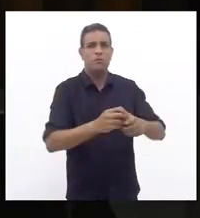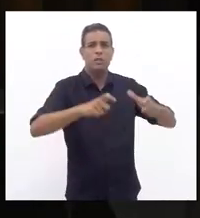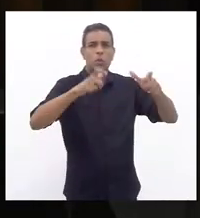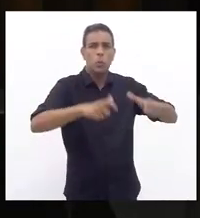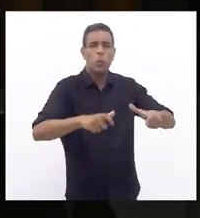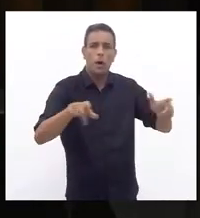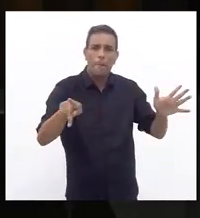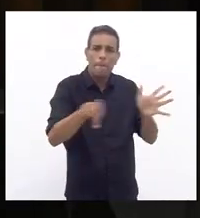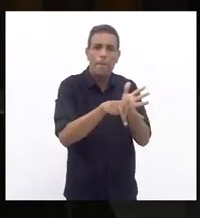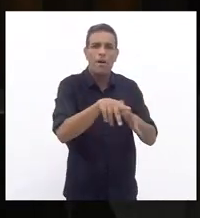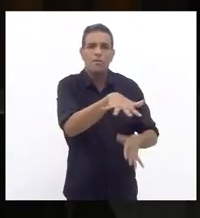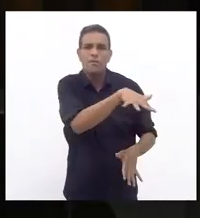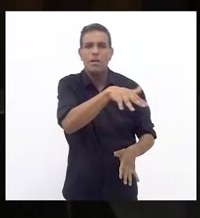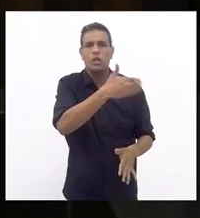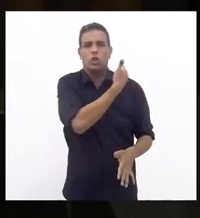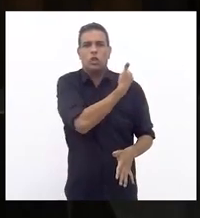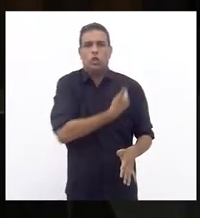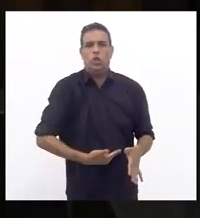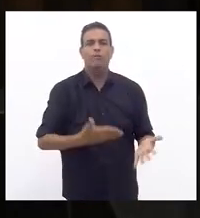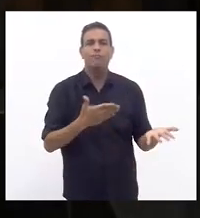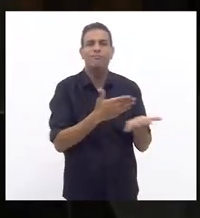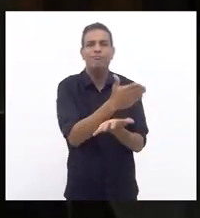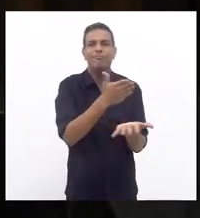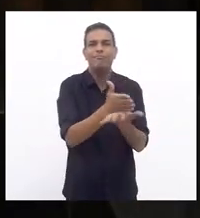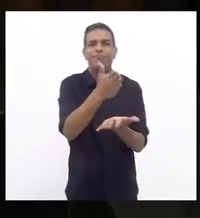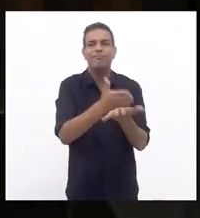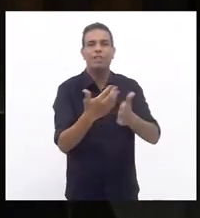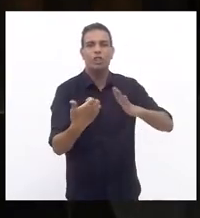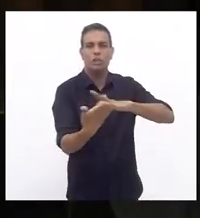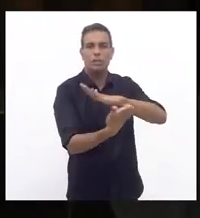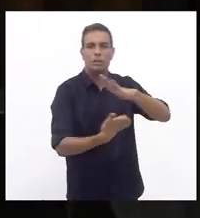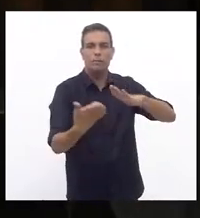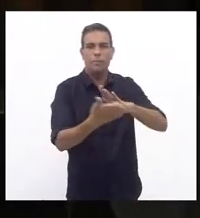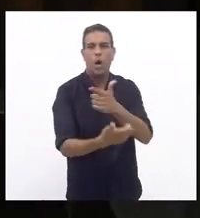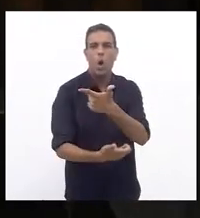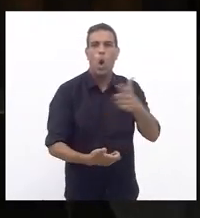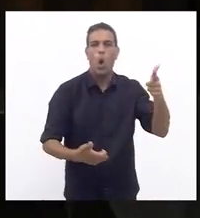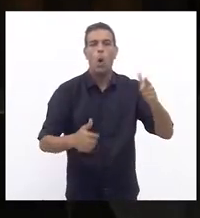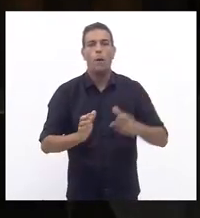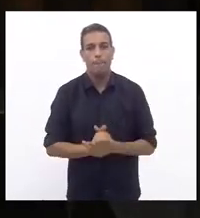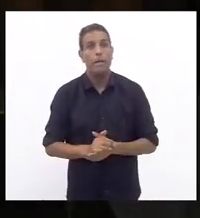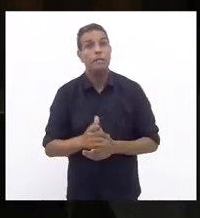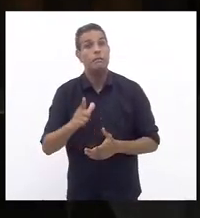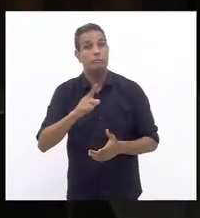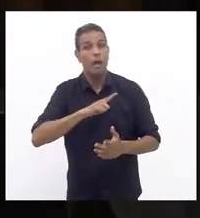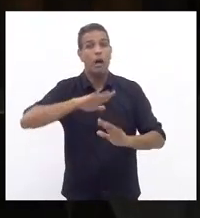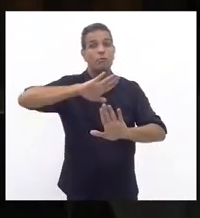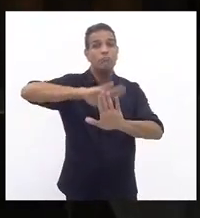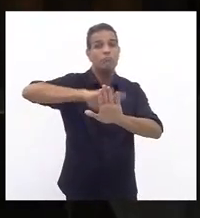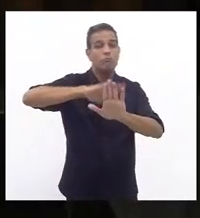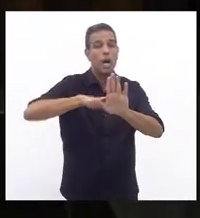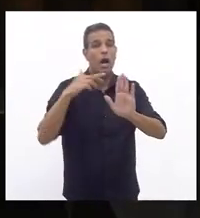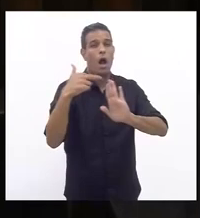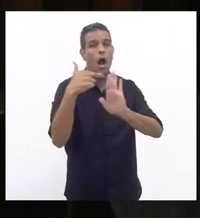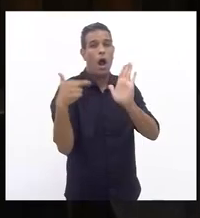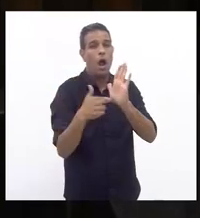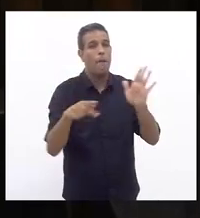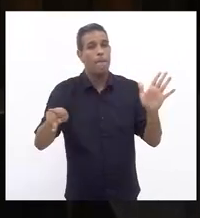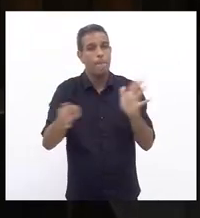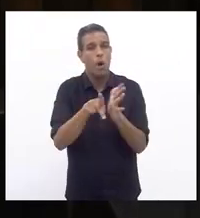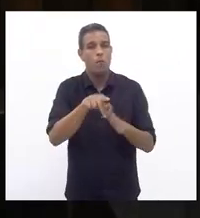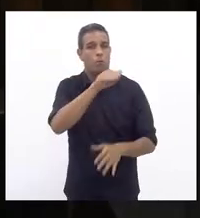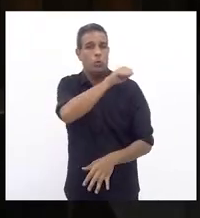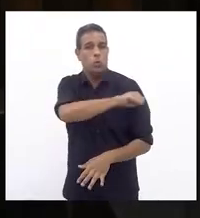órgãos do Estado e nas suas empresas. Já tem, então, jurisprudência do próprio governo do Estado do Rio de